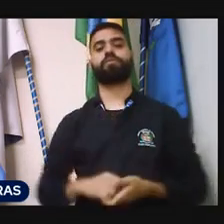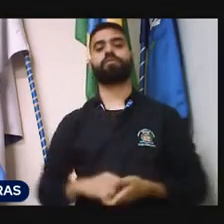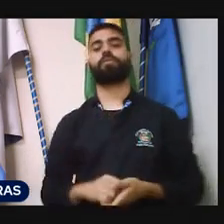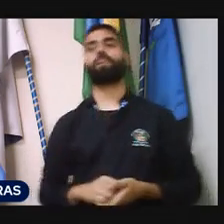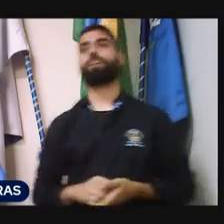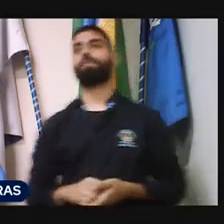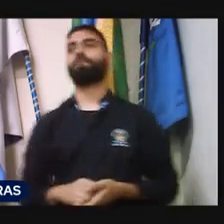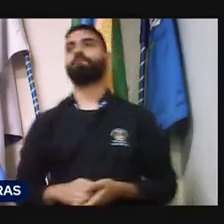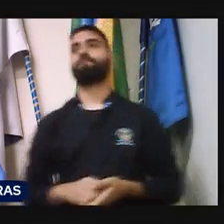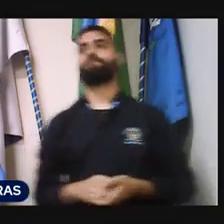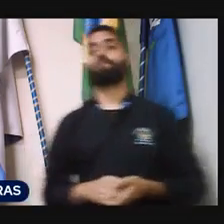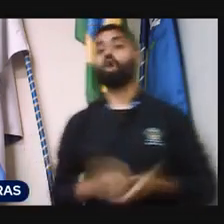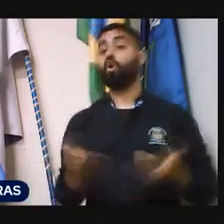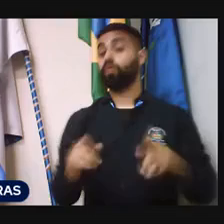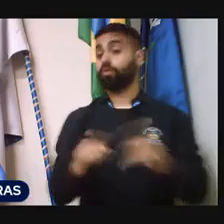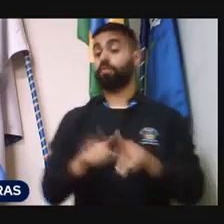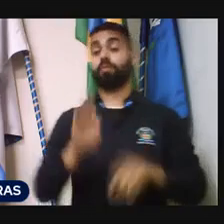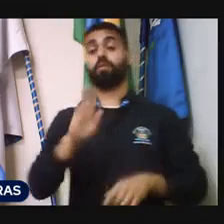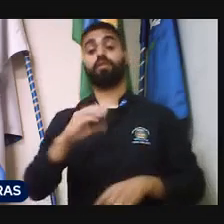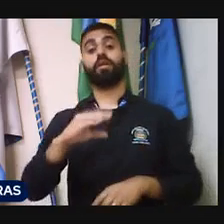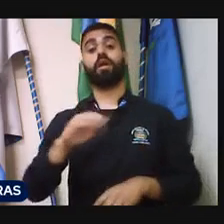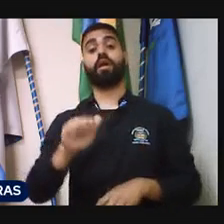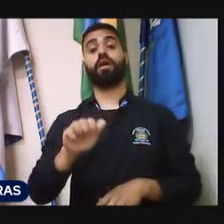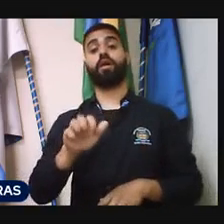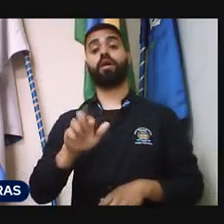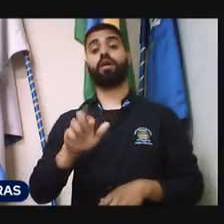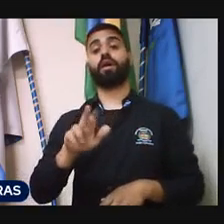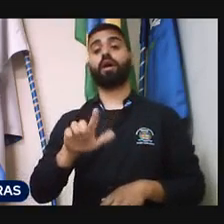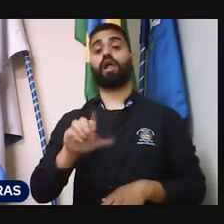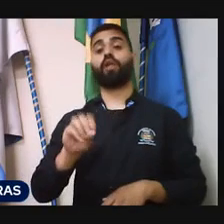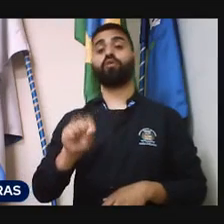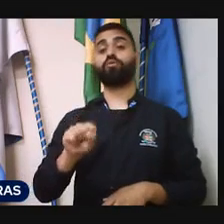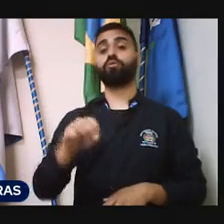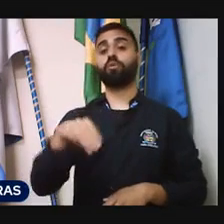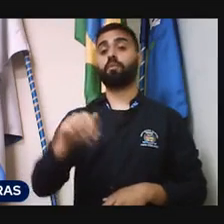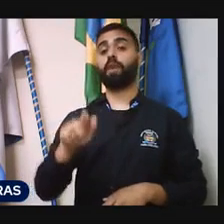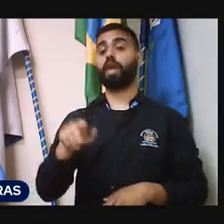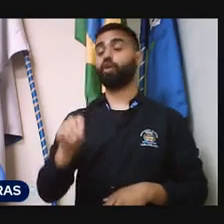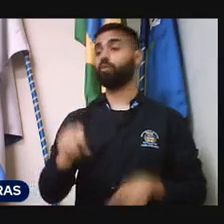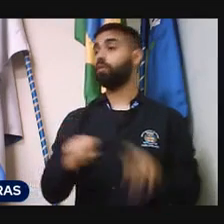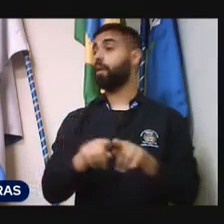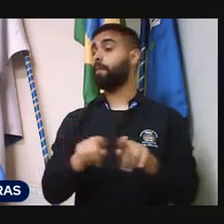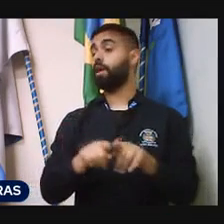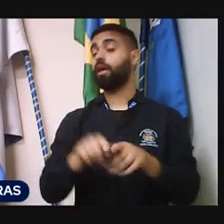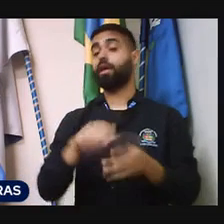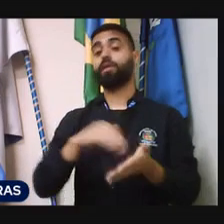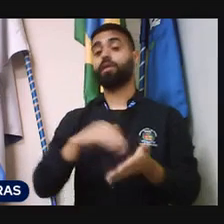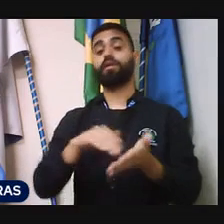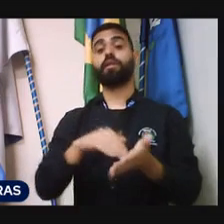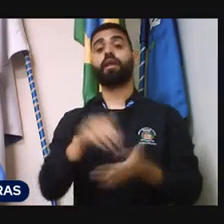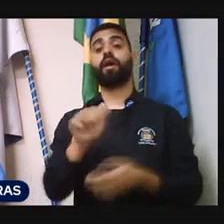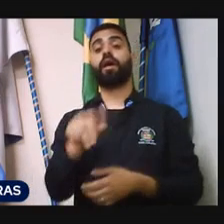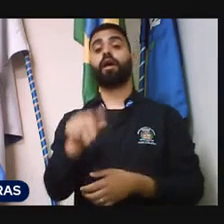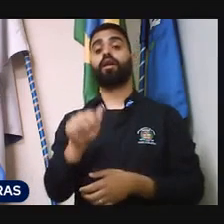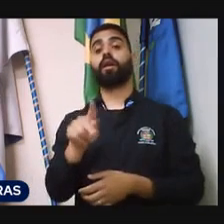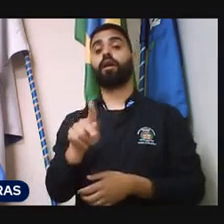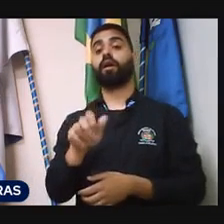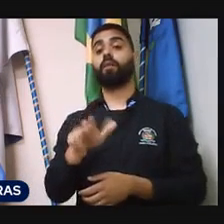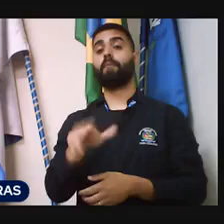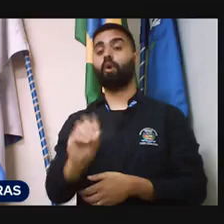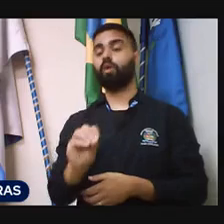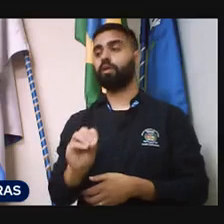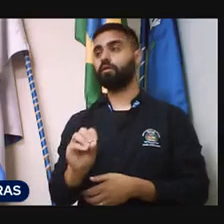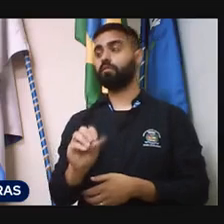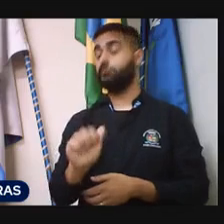aqui hoje tem um Carlos Magno seja bem-vindo a esta casa Ana Paula dando aqui procedimento